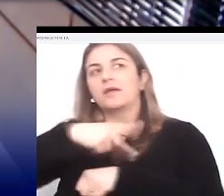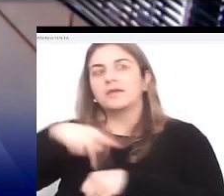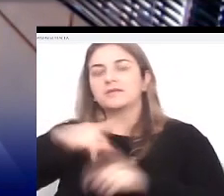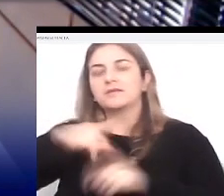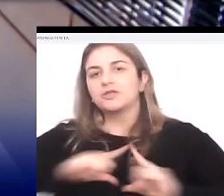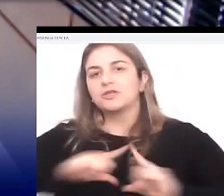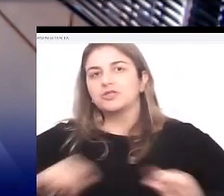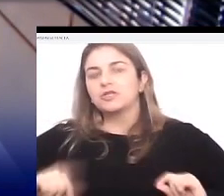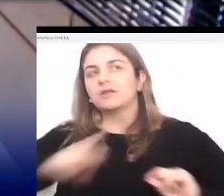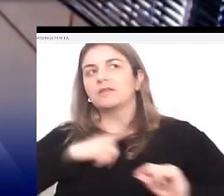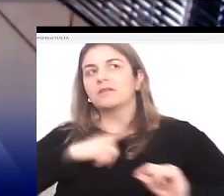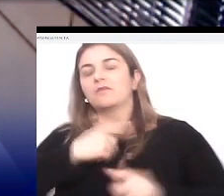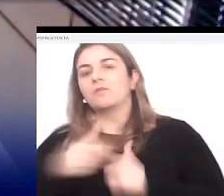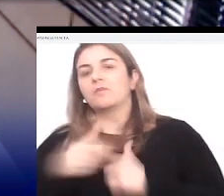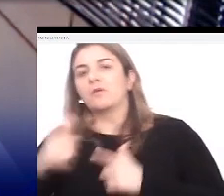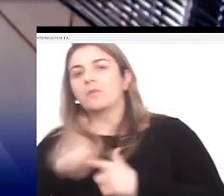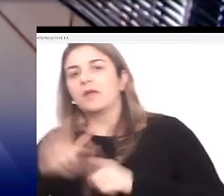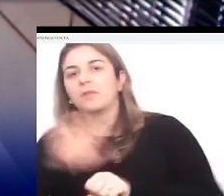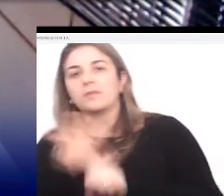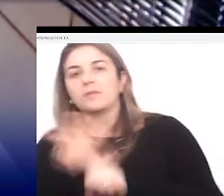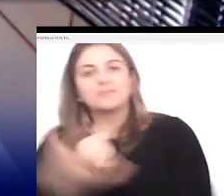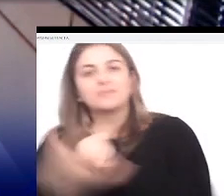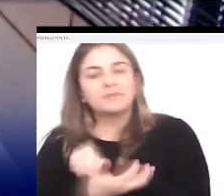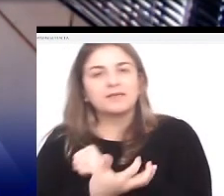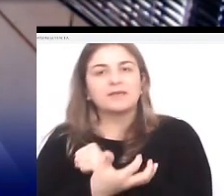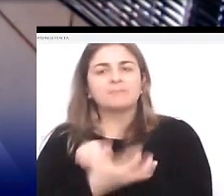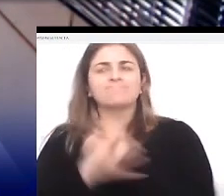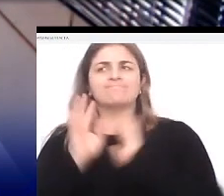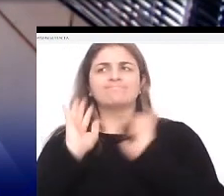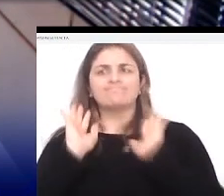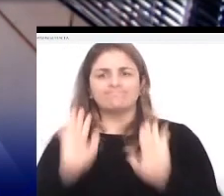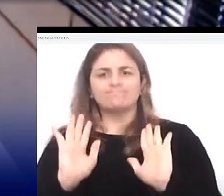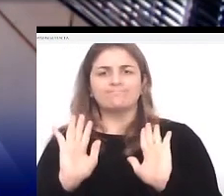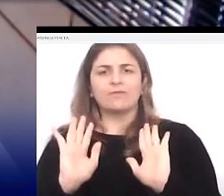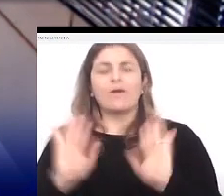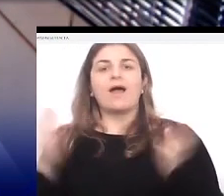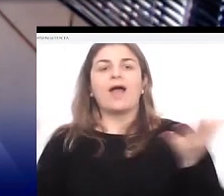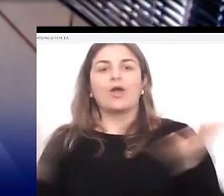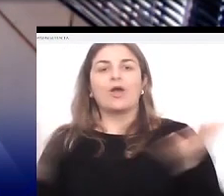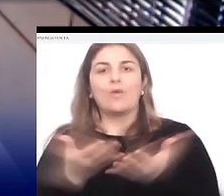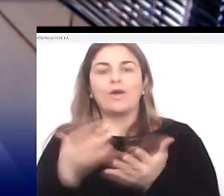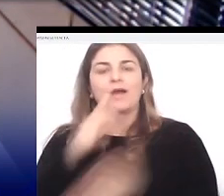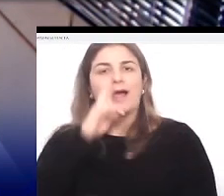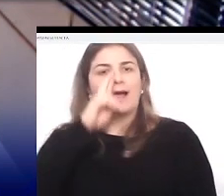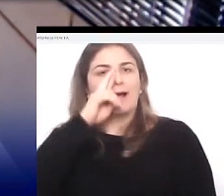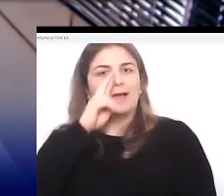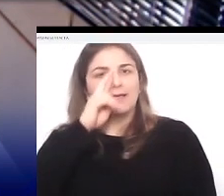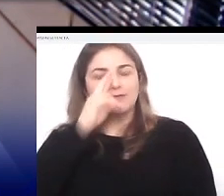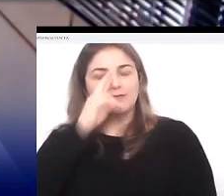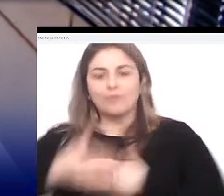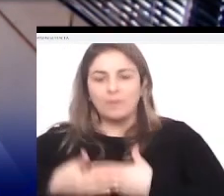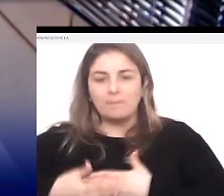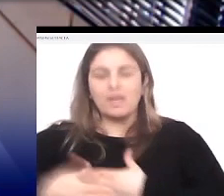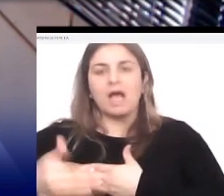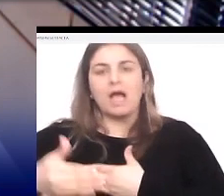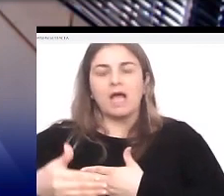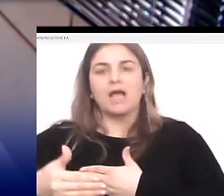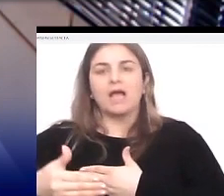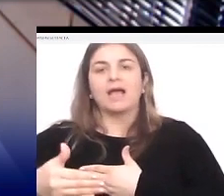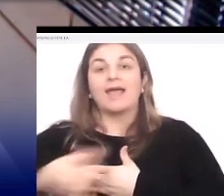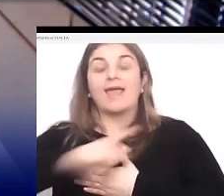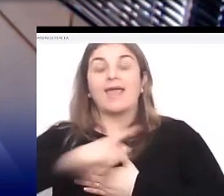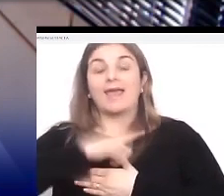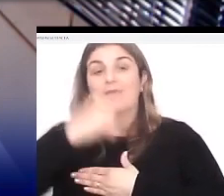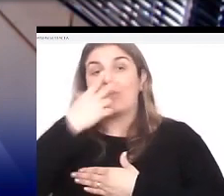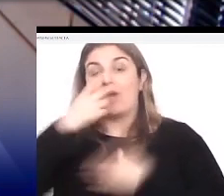para o mundo. Ou seja, os riscos novos, esses novos riscos, como vai dizer o Beck, eles são locais, ou